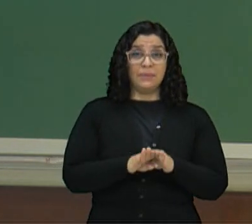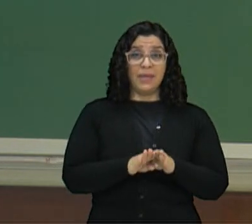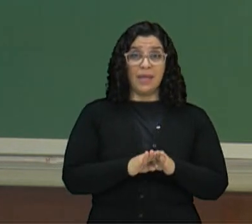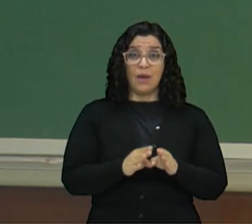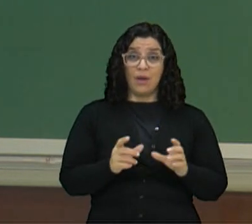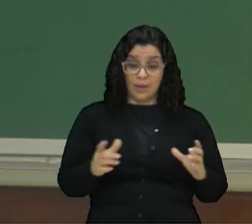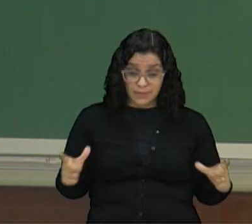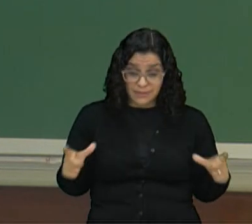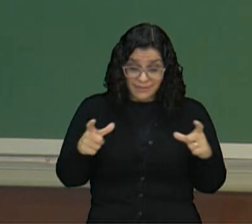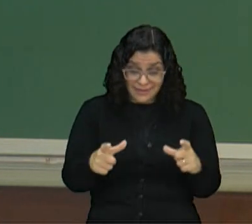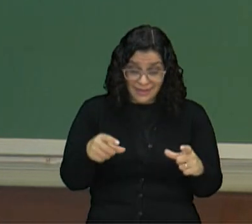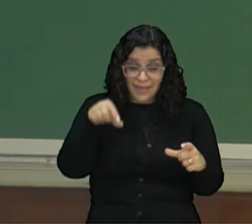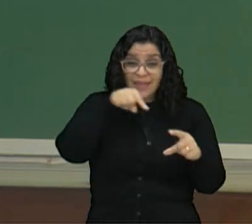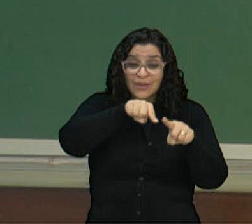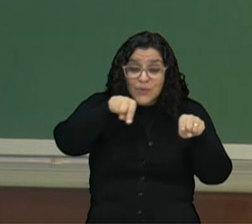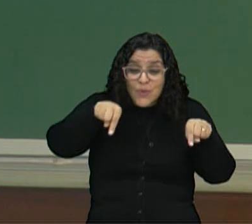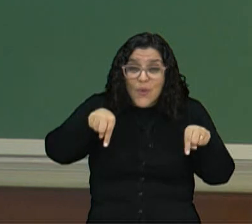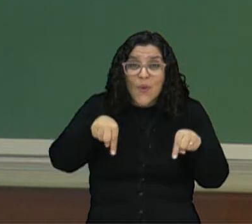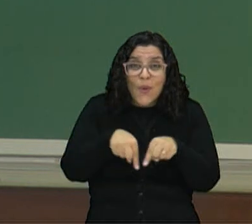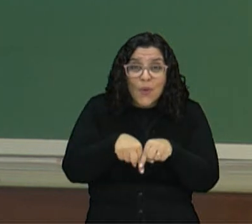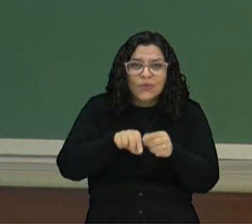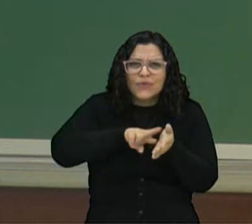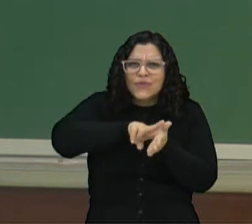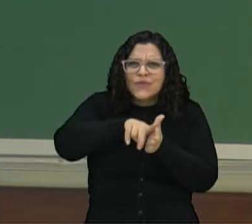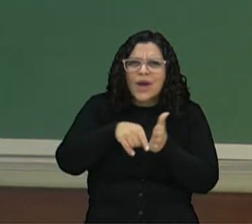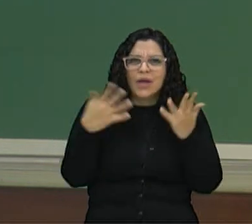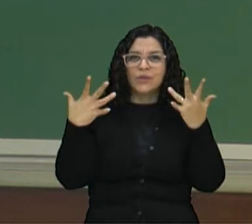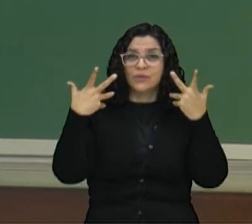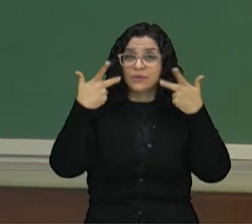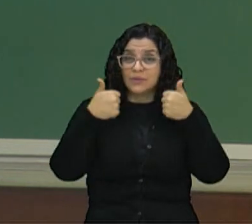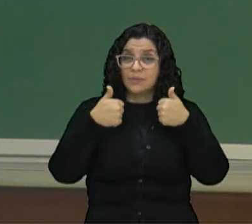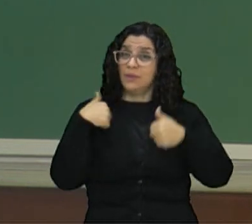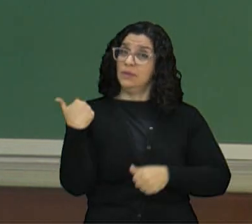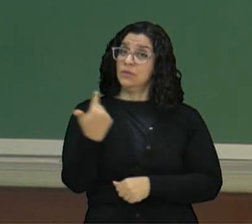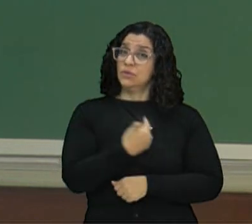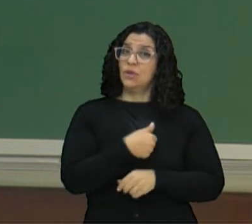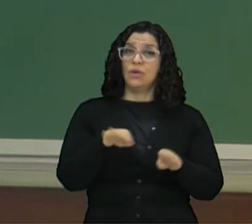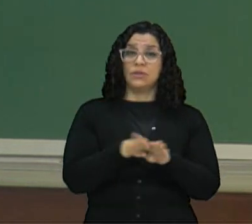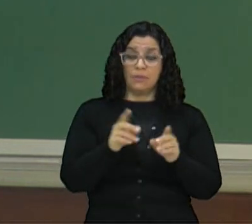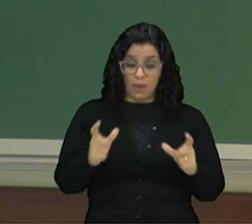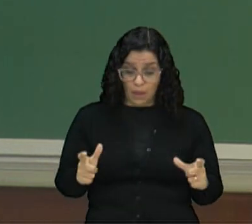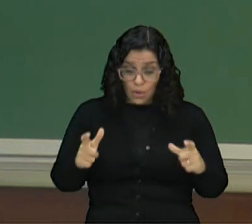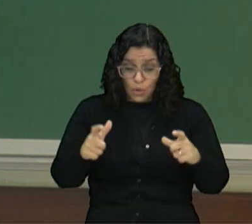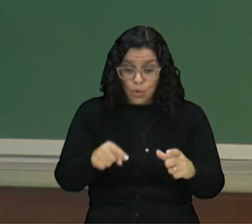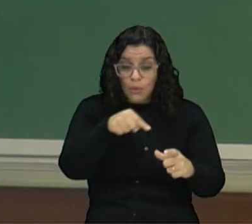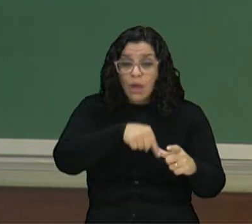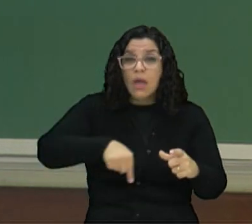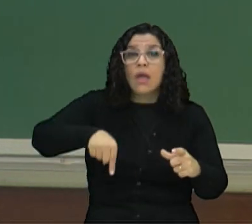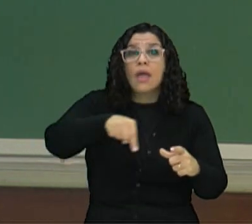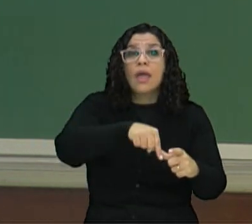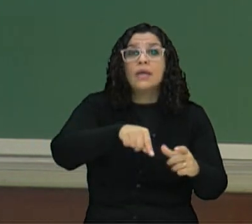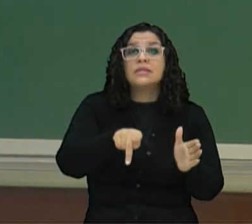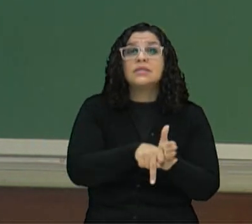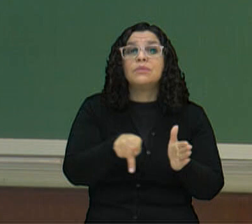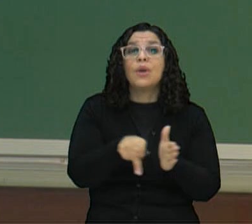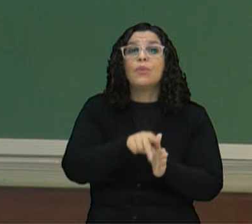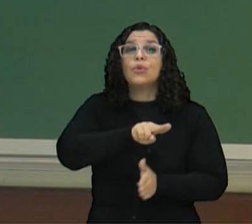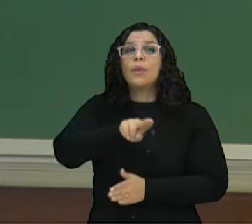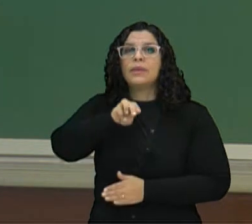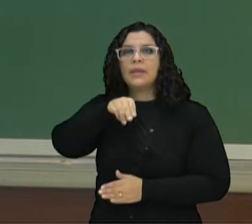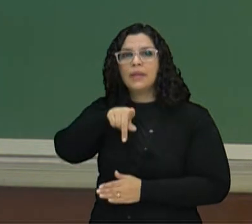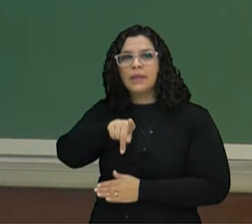mamália existe uma série de animais. Nós estamos classificados na ordem dos